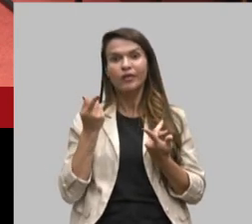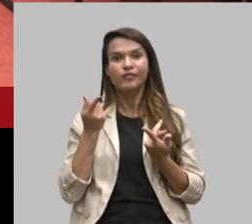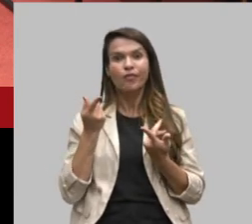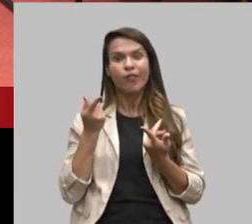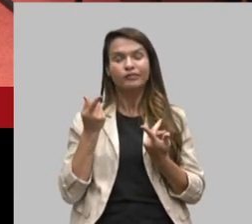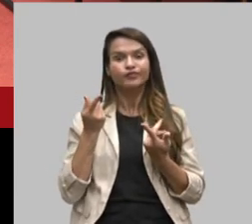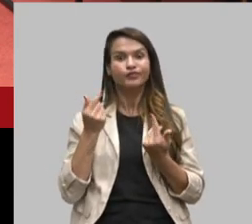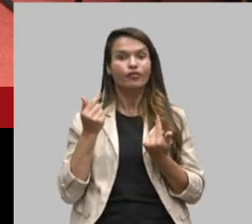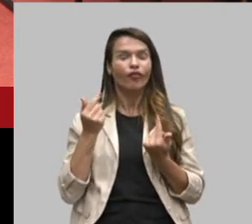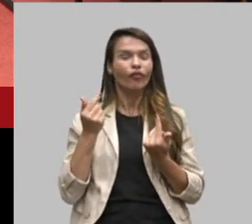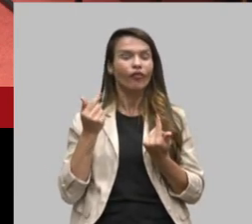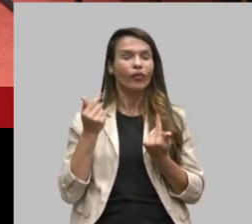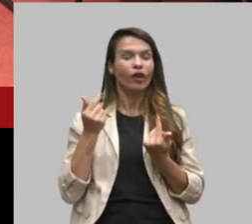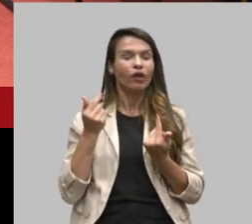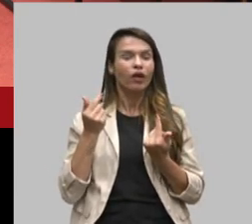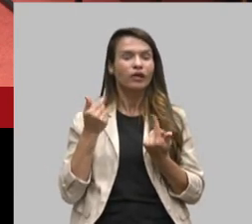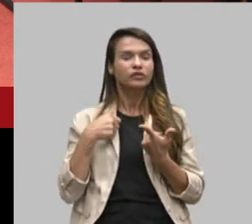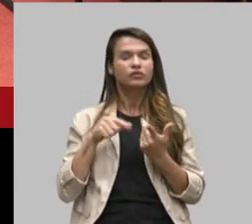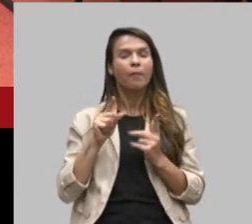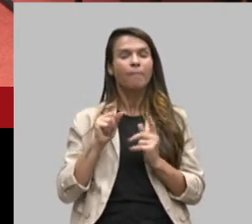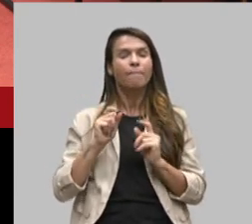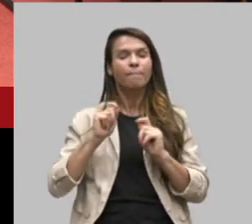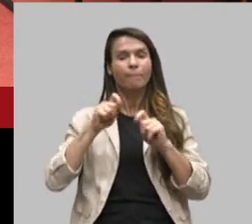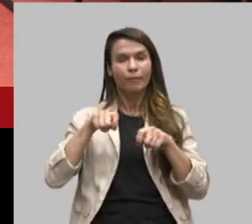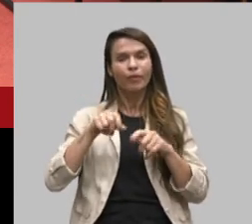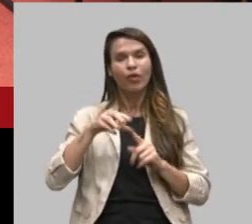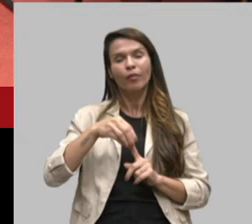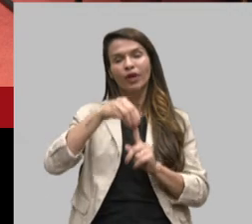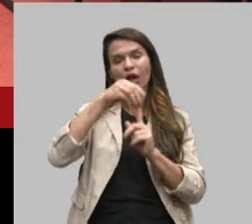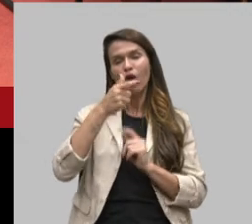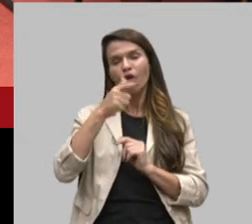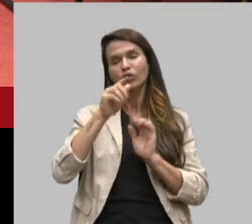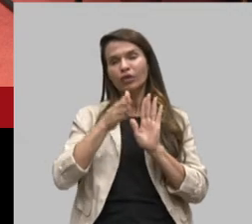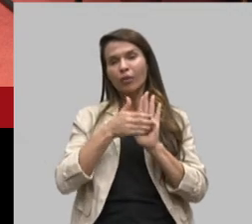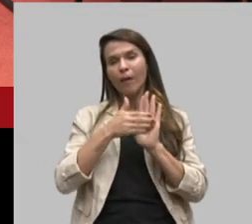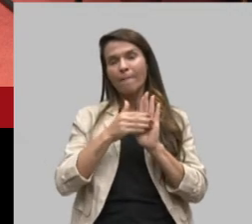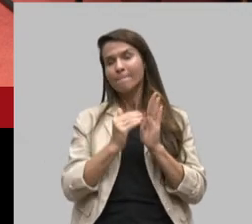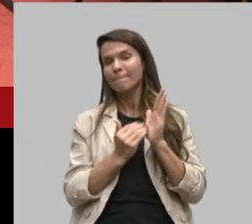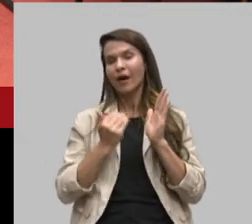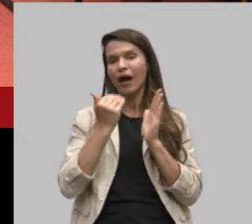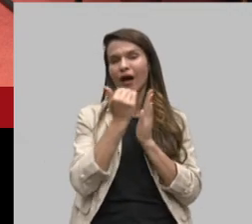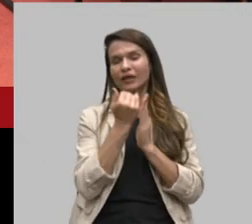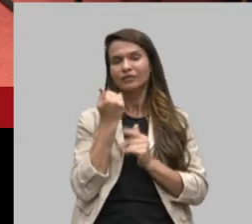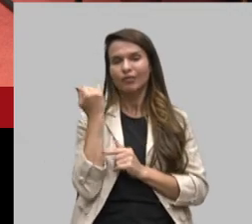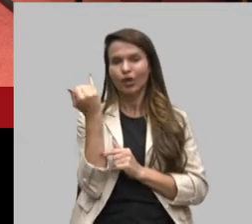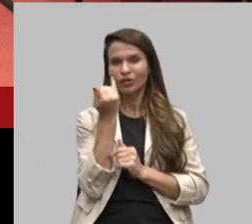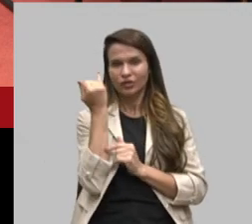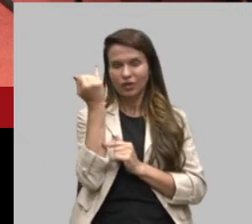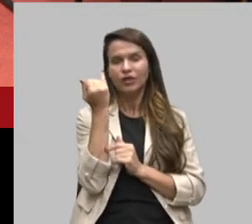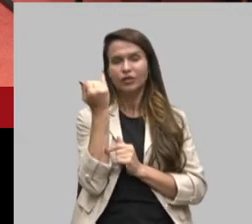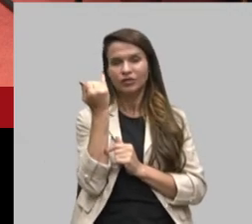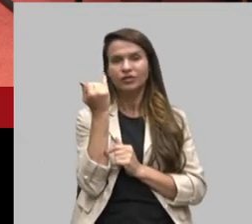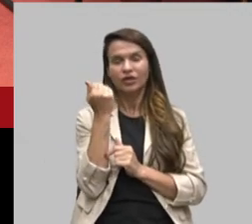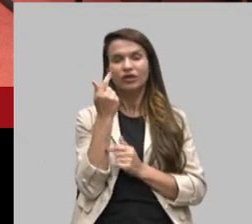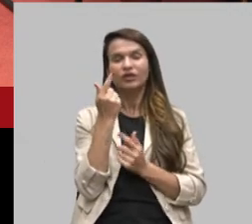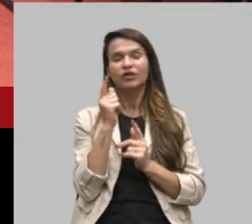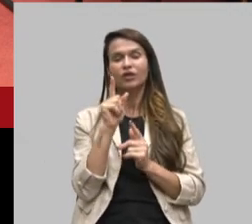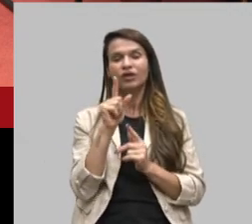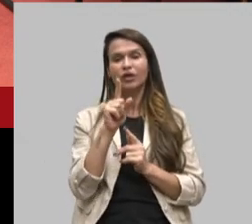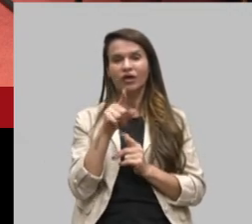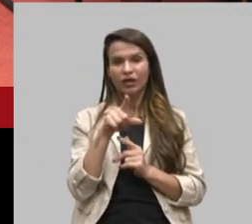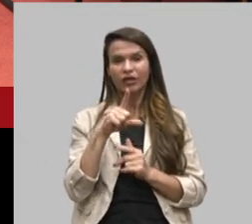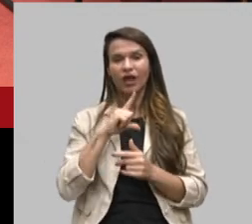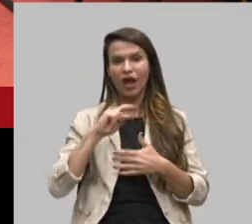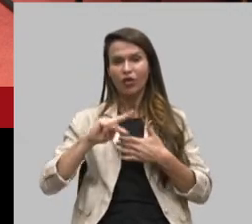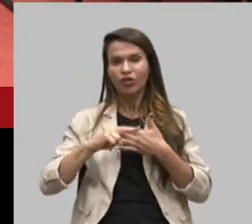sim priorizar outras propostas mais importantes e de mais relevância que vão levar para as